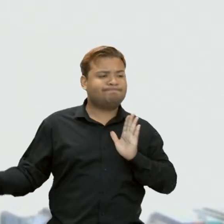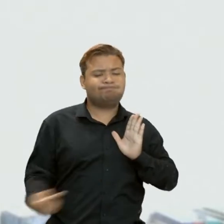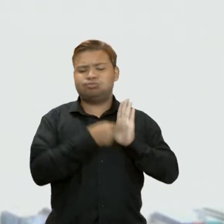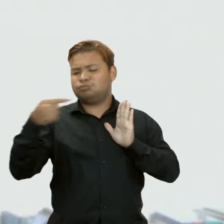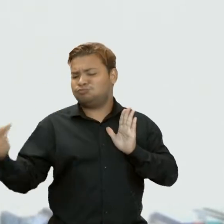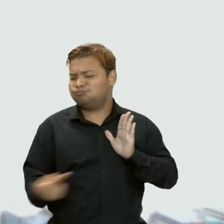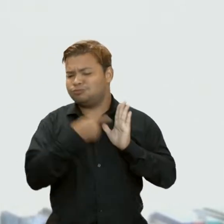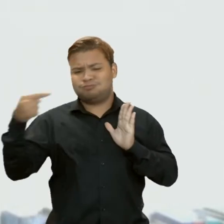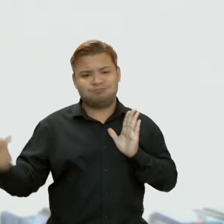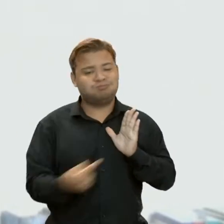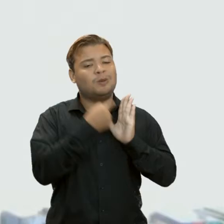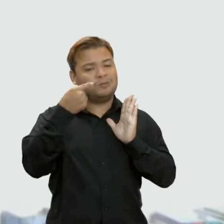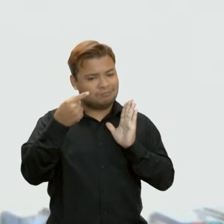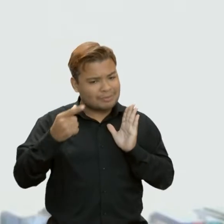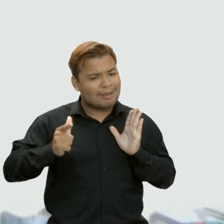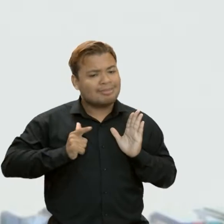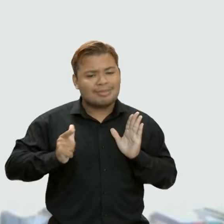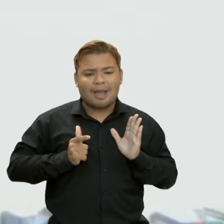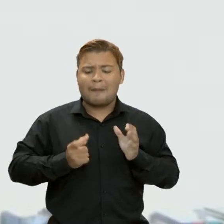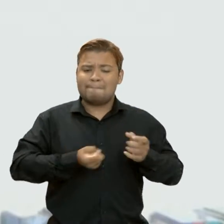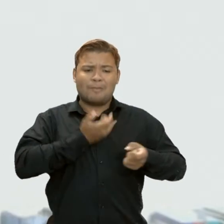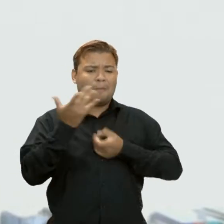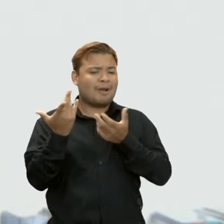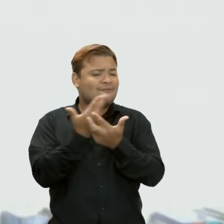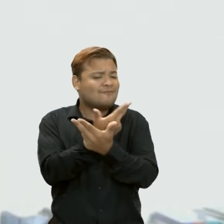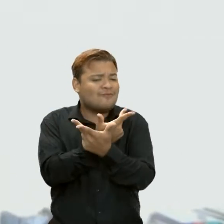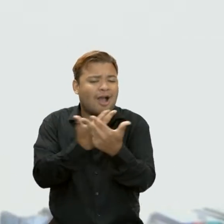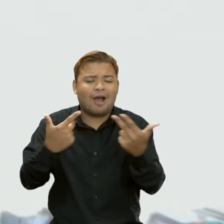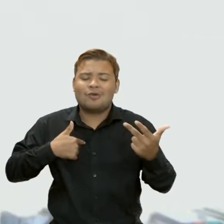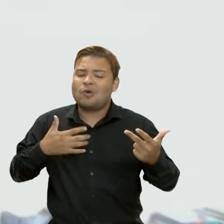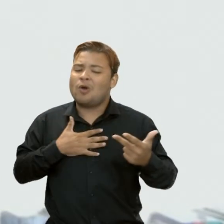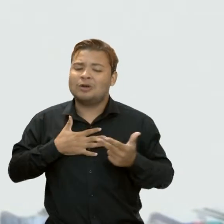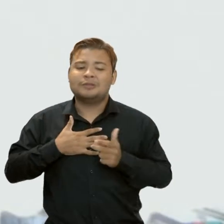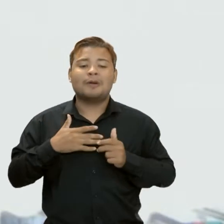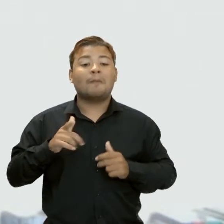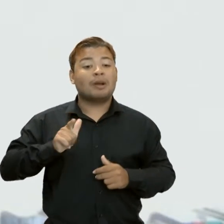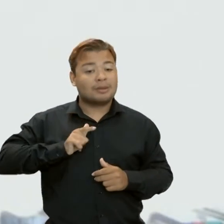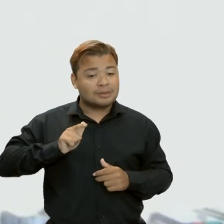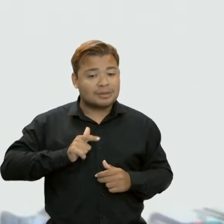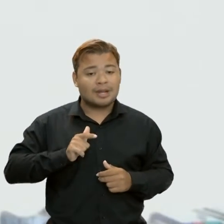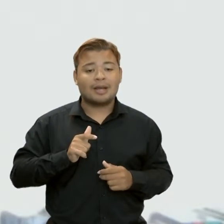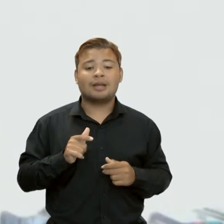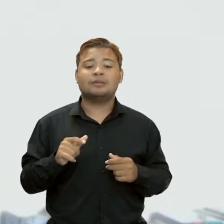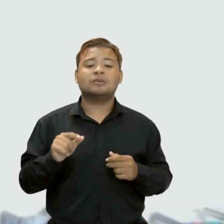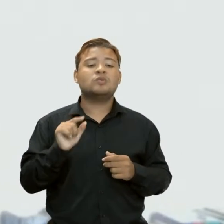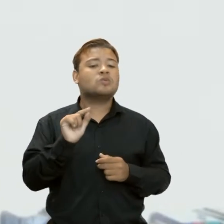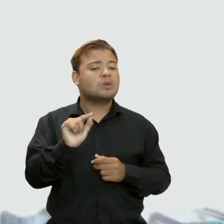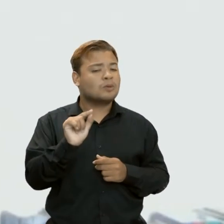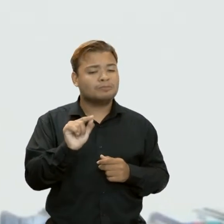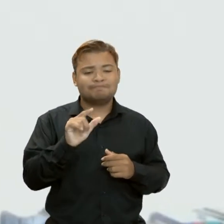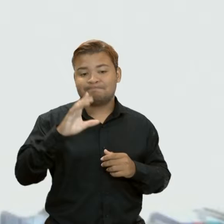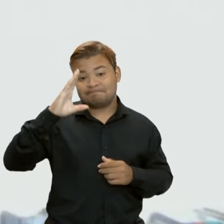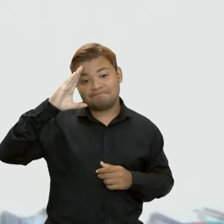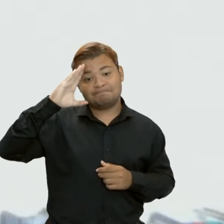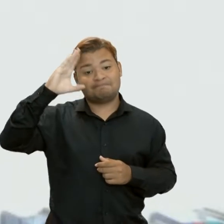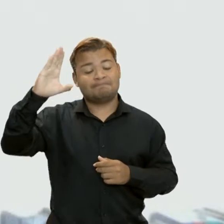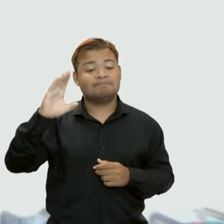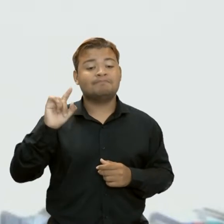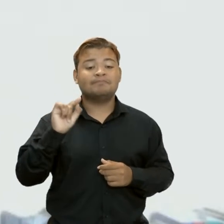muitos poemas que gosto muito, mas para mim o que eu chamo de tríade da Anunciação, que é o